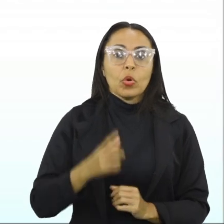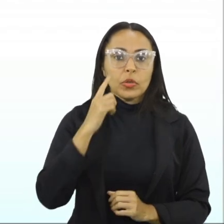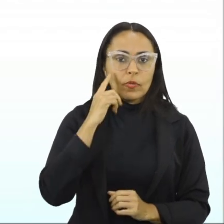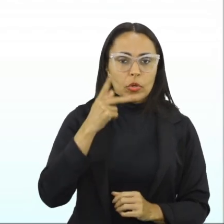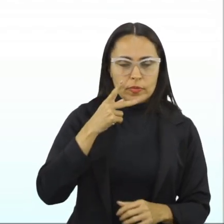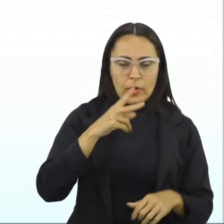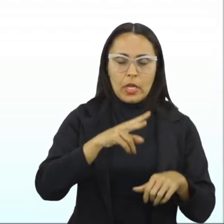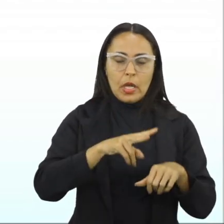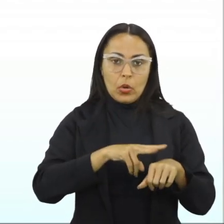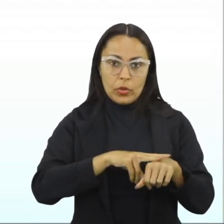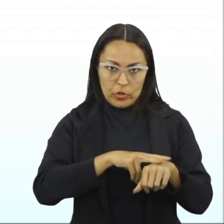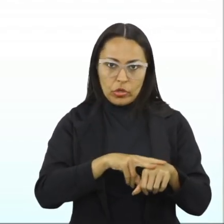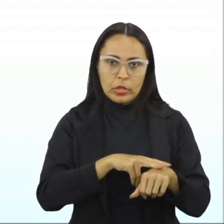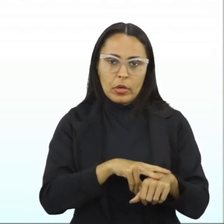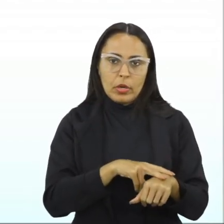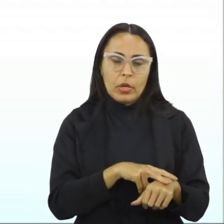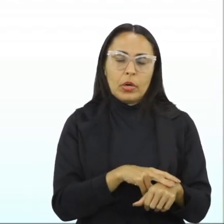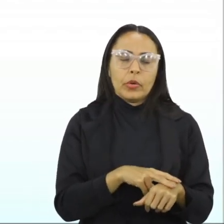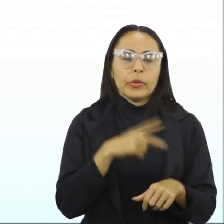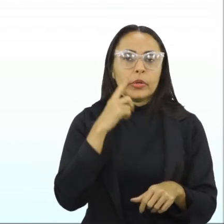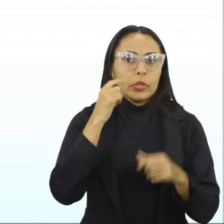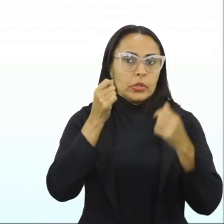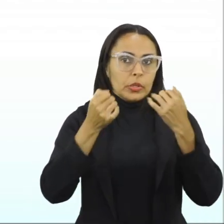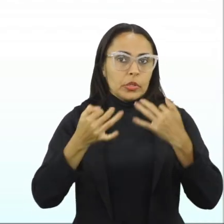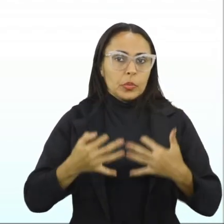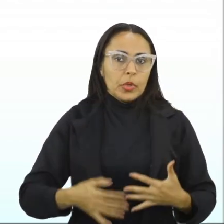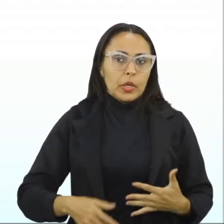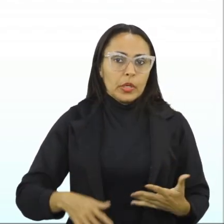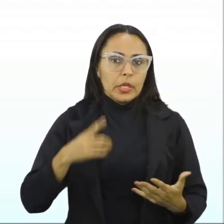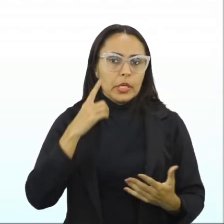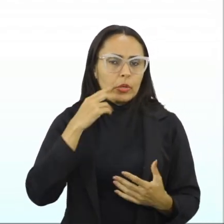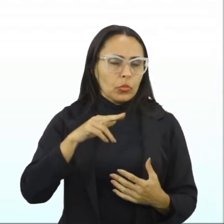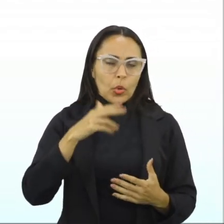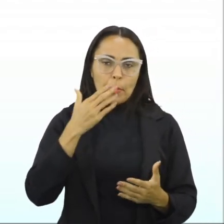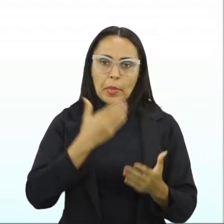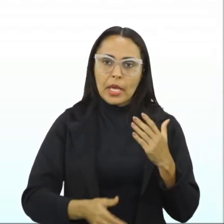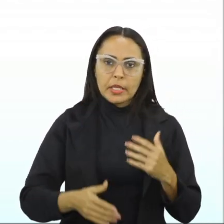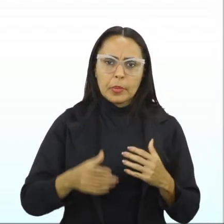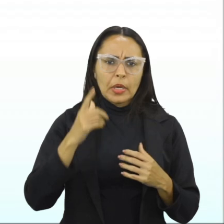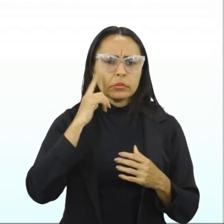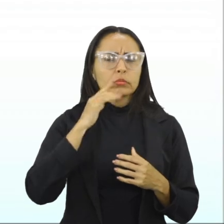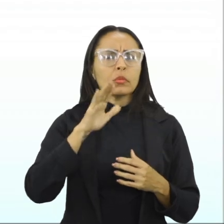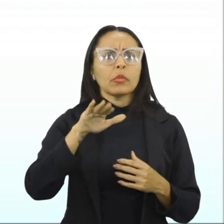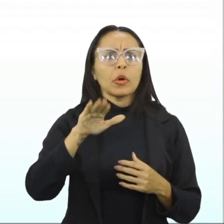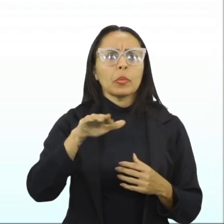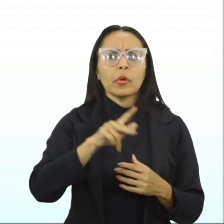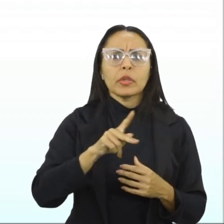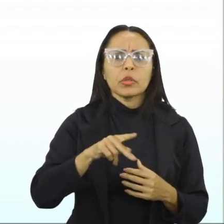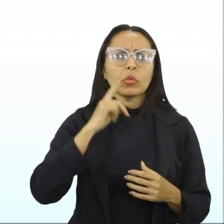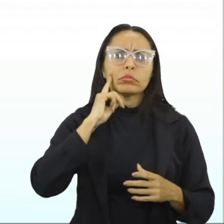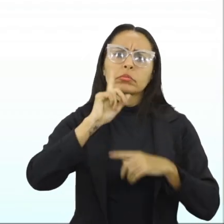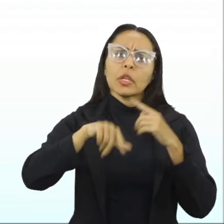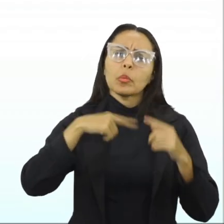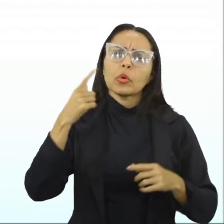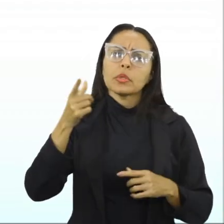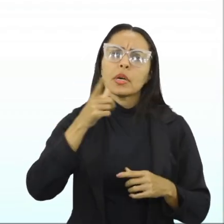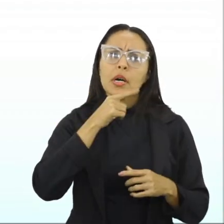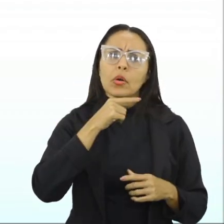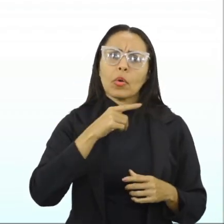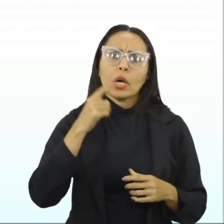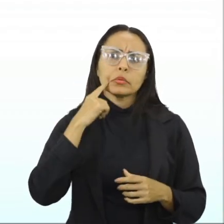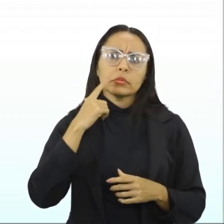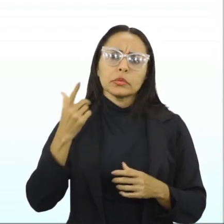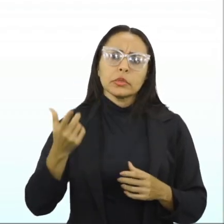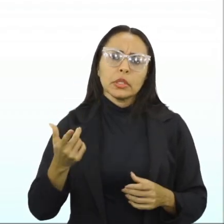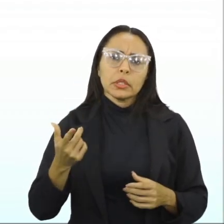para o vegetal, eu disse a vocês, a água nunca perde. Mas você pode dizer assim, Andrei, e depois da água,